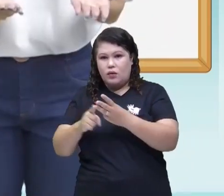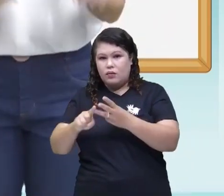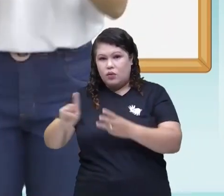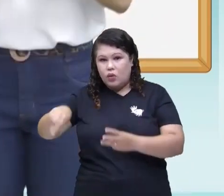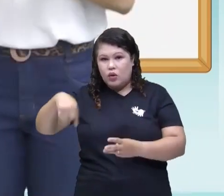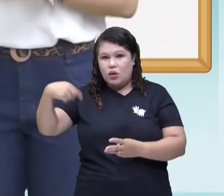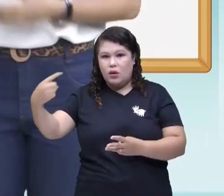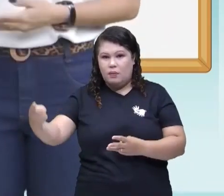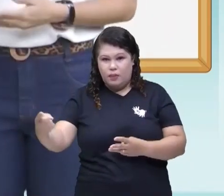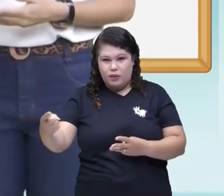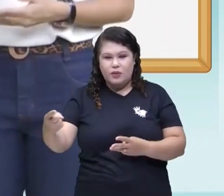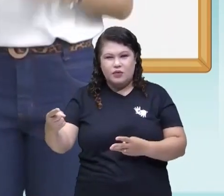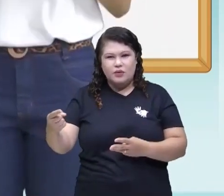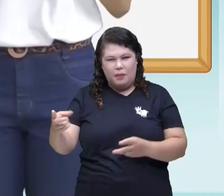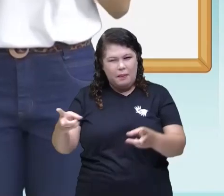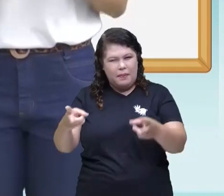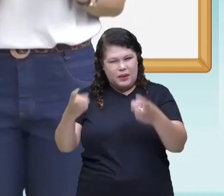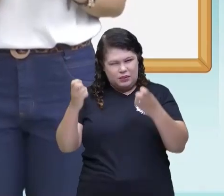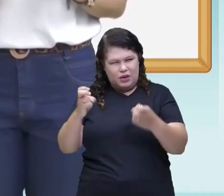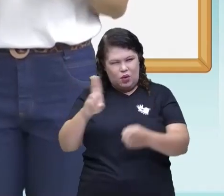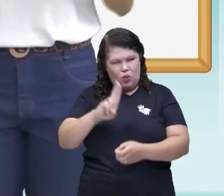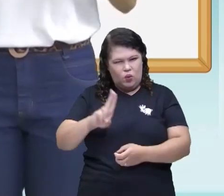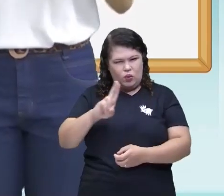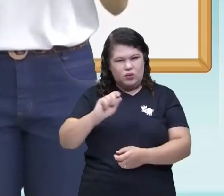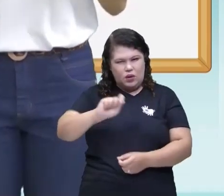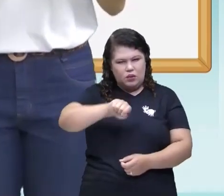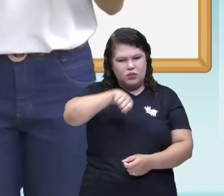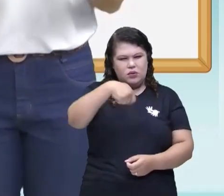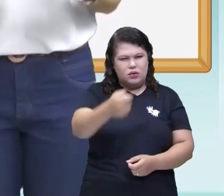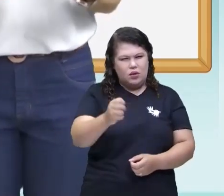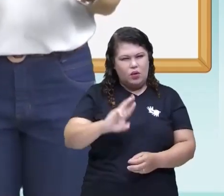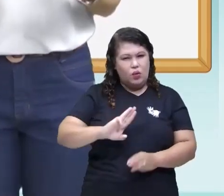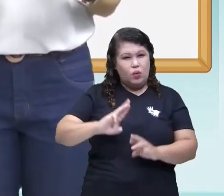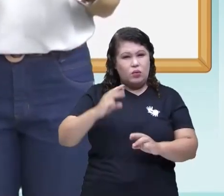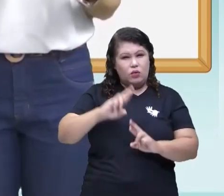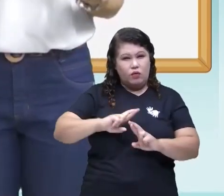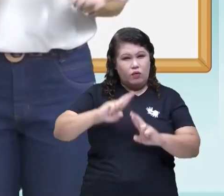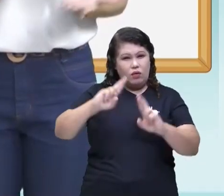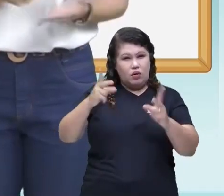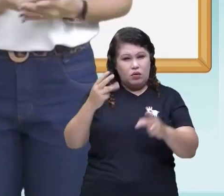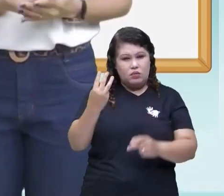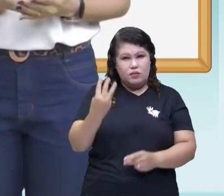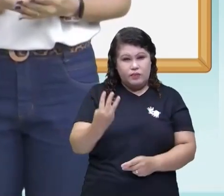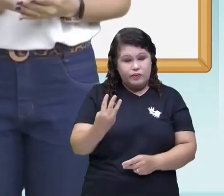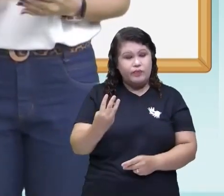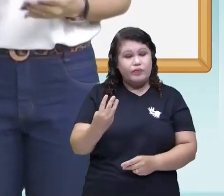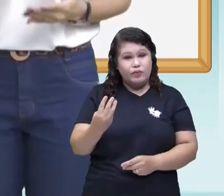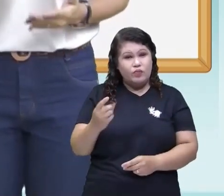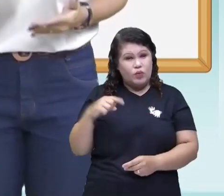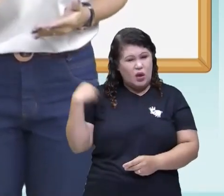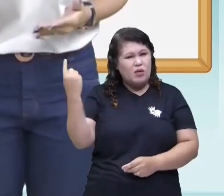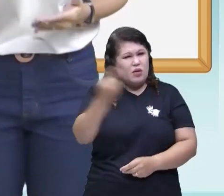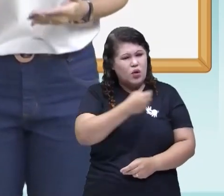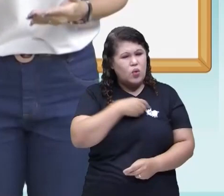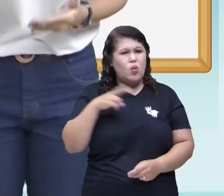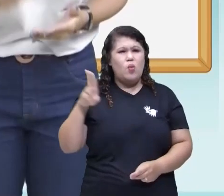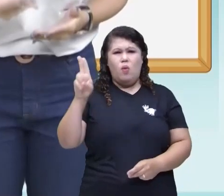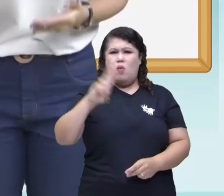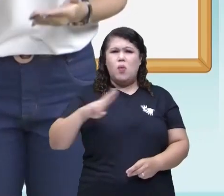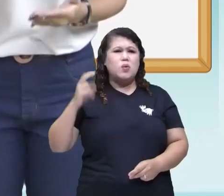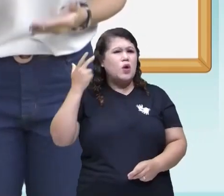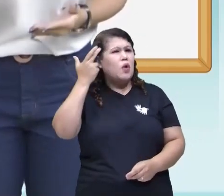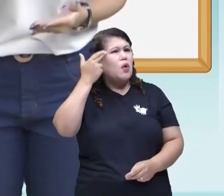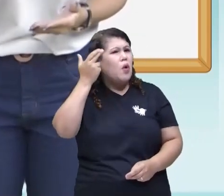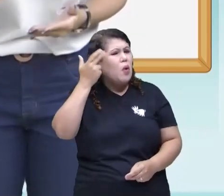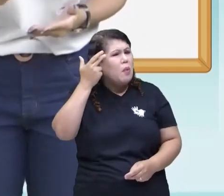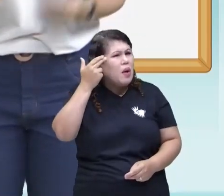agora criança e depois adulto. Perceberam? Nós usamos essas palavras no nosso cotidiano e ela está